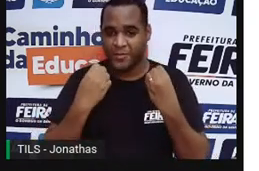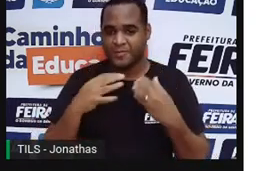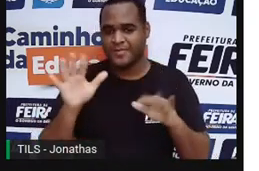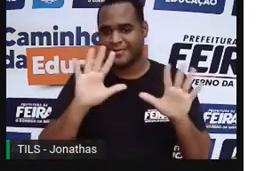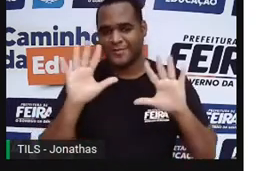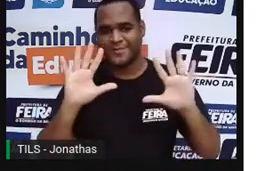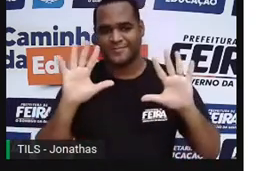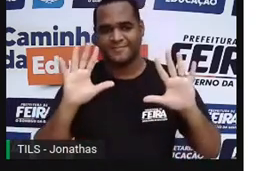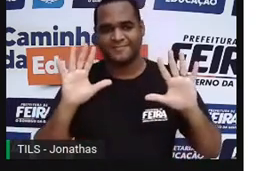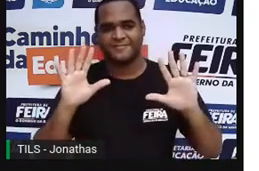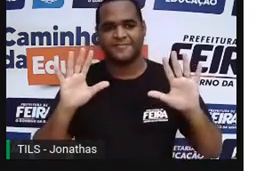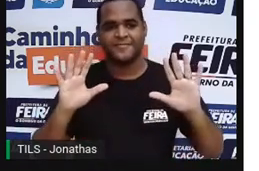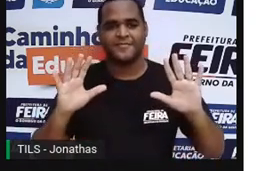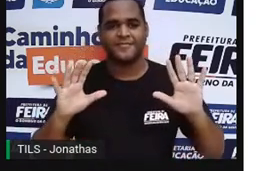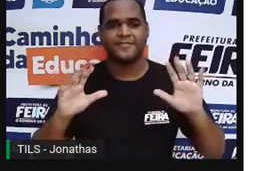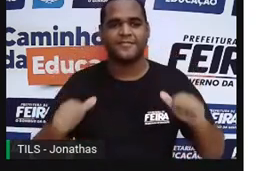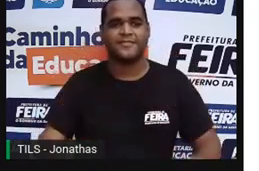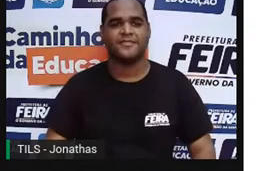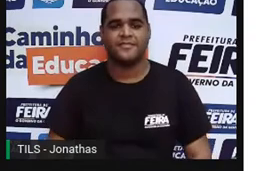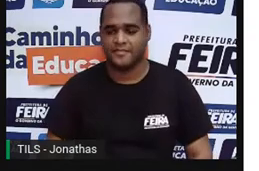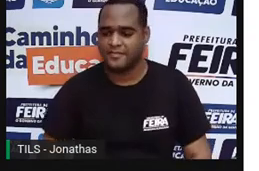e até a próxima